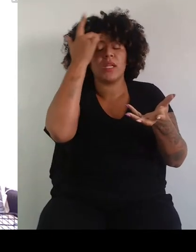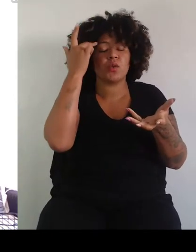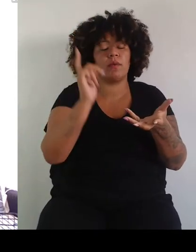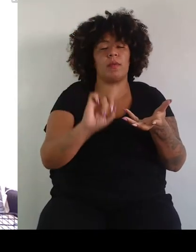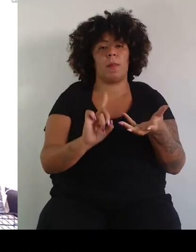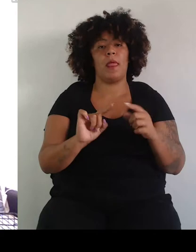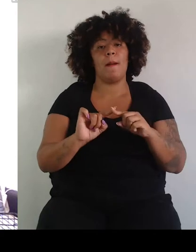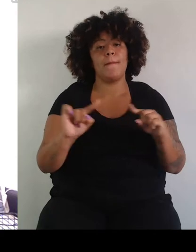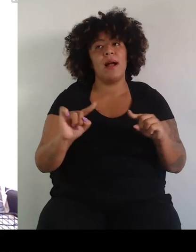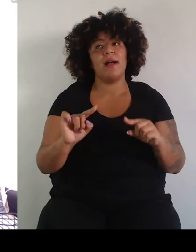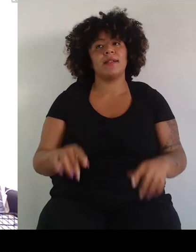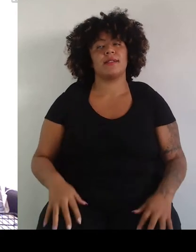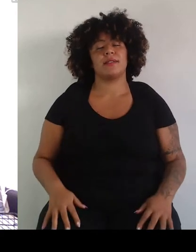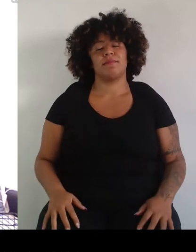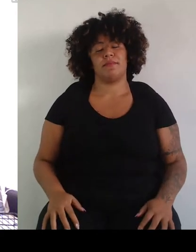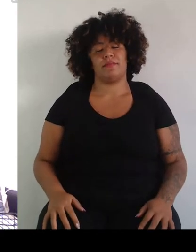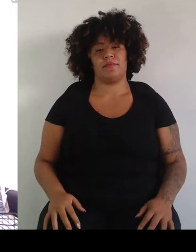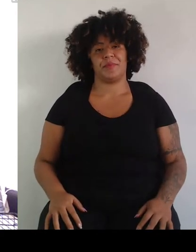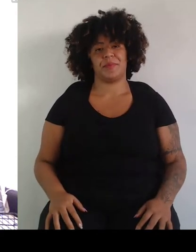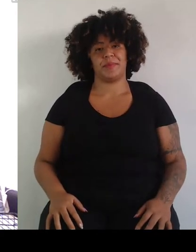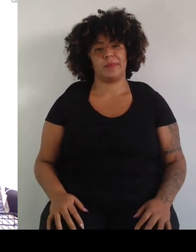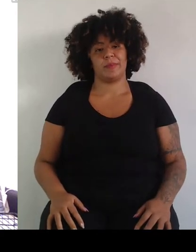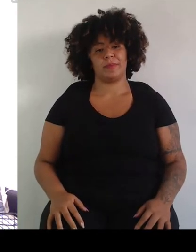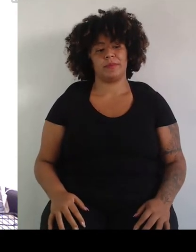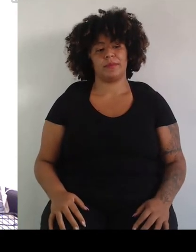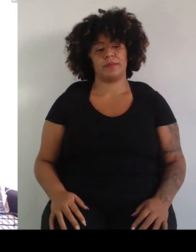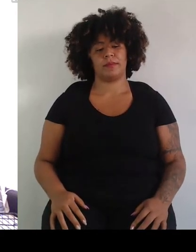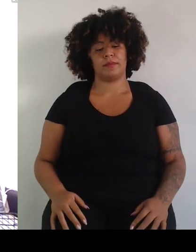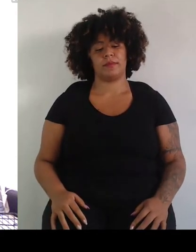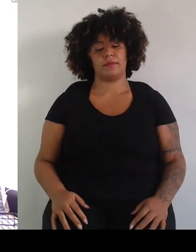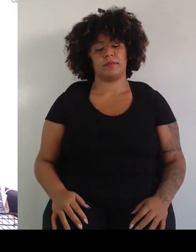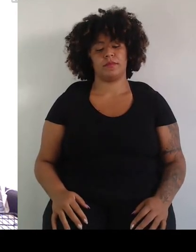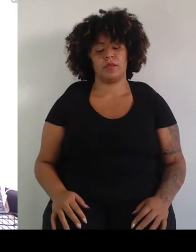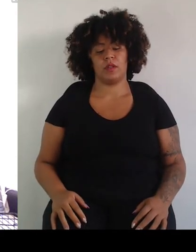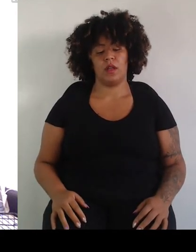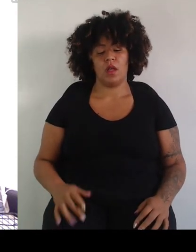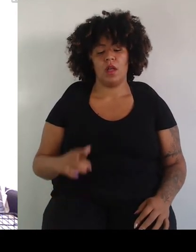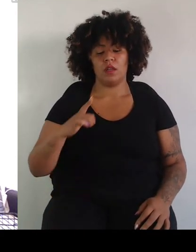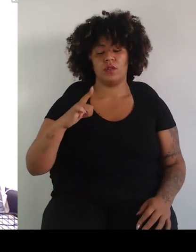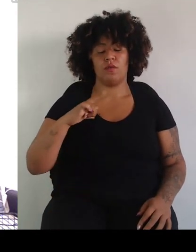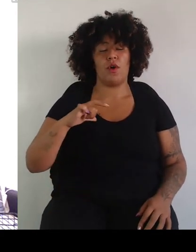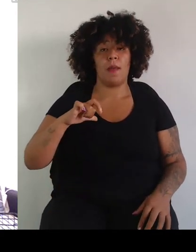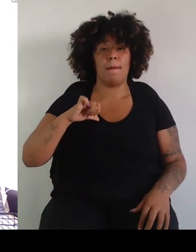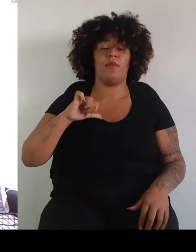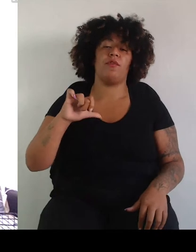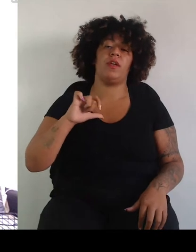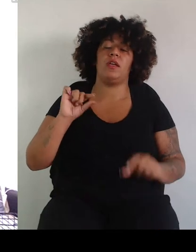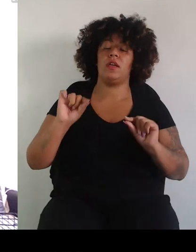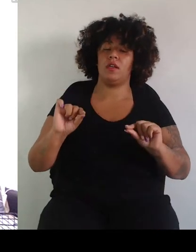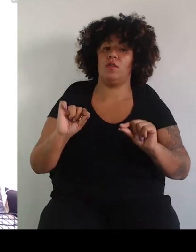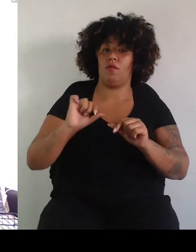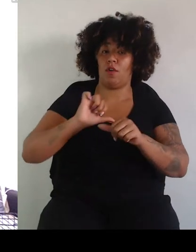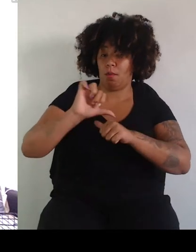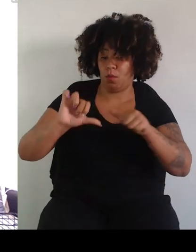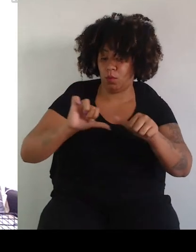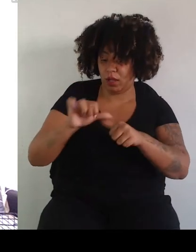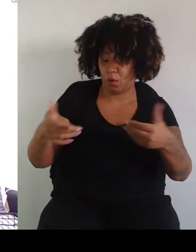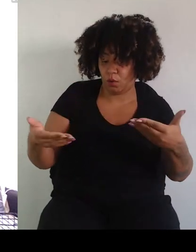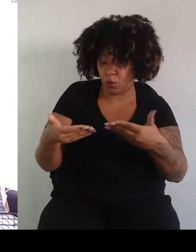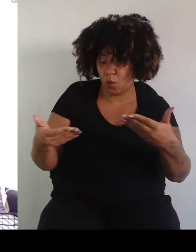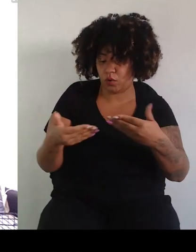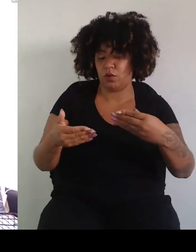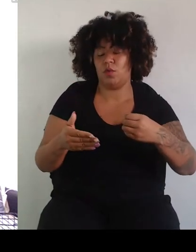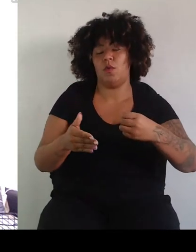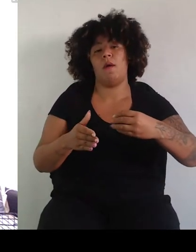isso foi deslocado por outros consensos contemporâneos Quando pensamos no terreno global e na forma